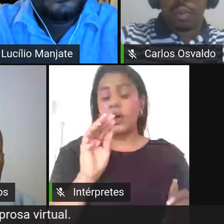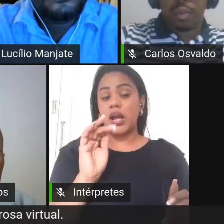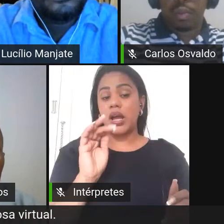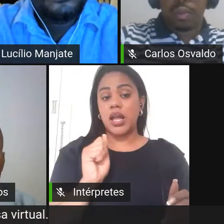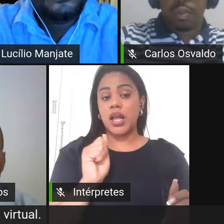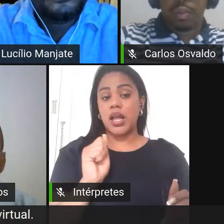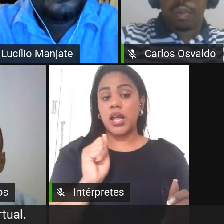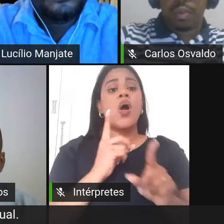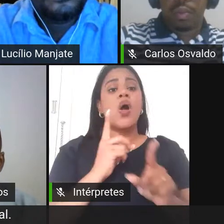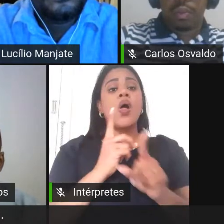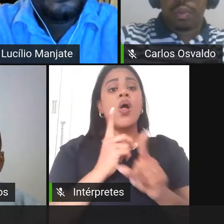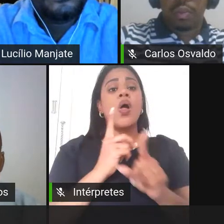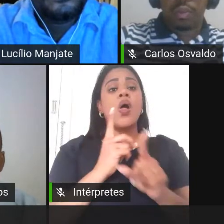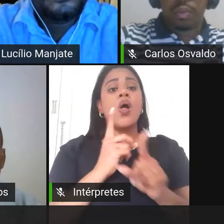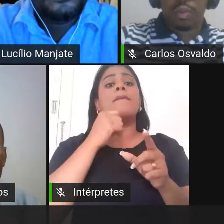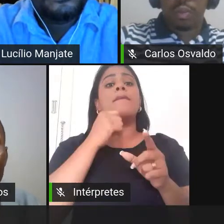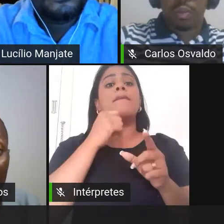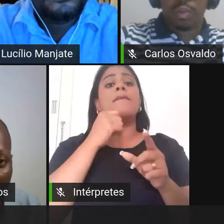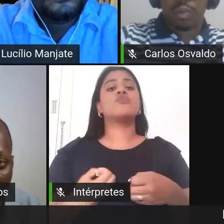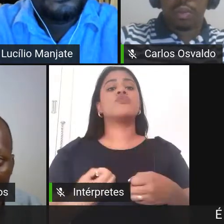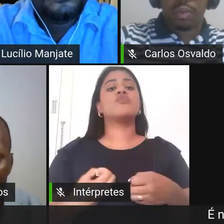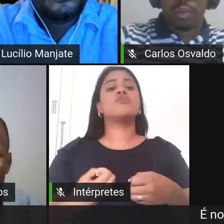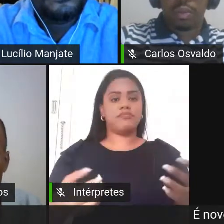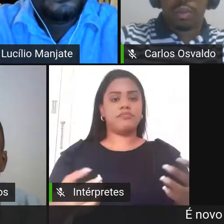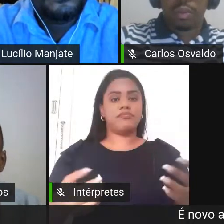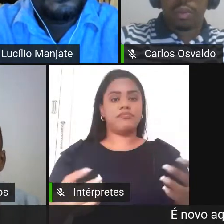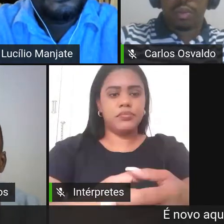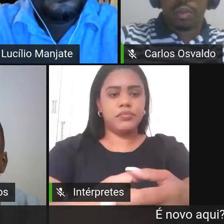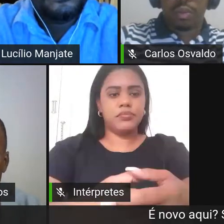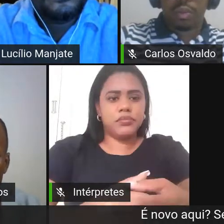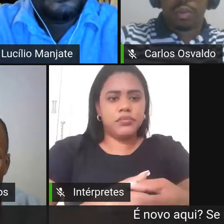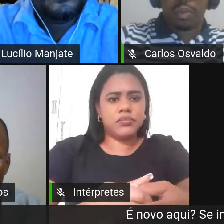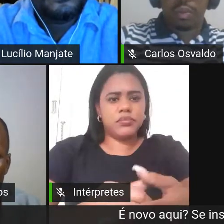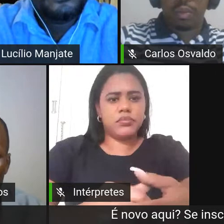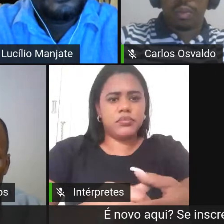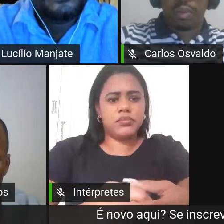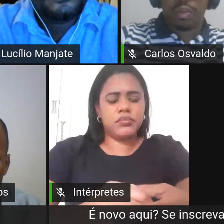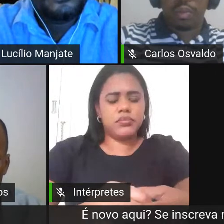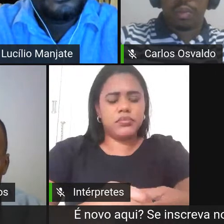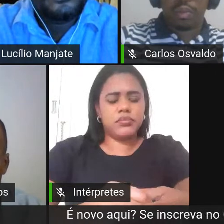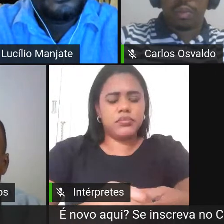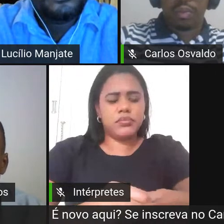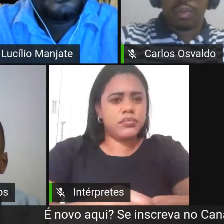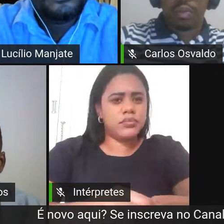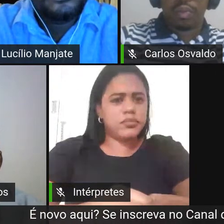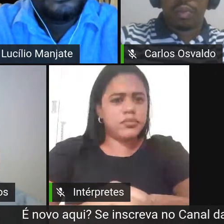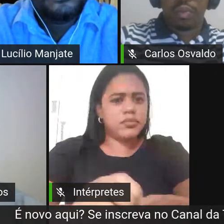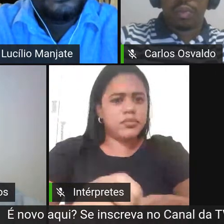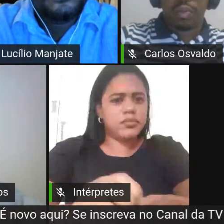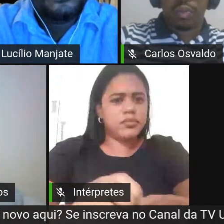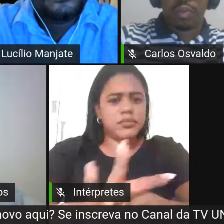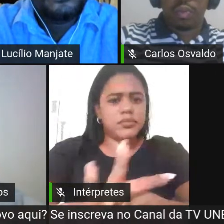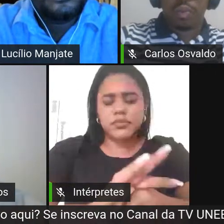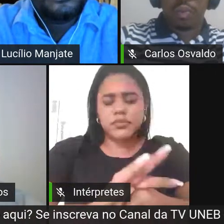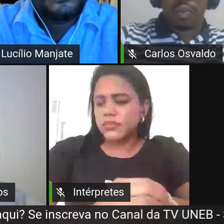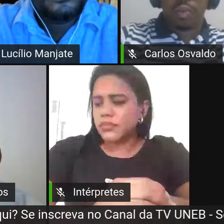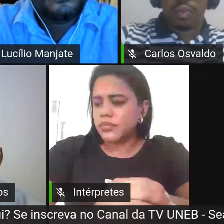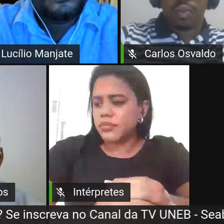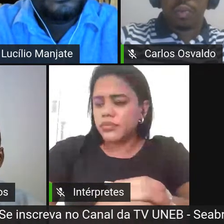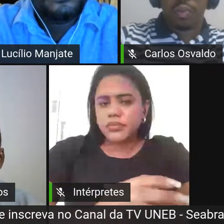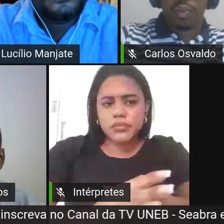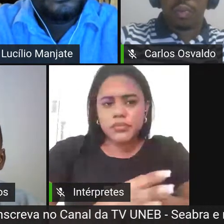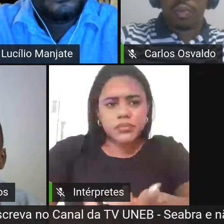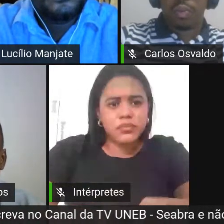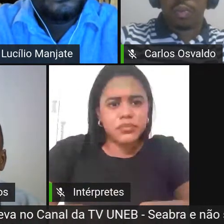encontrados pela literatura feminina em Moçambique? A pergunta, volto a ver agora corretamente, é